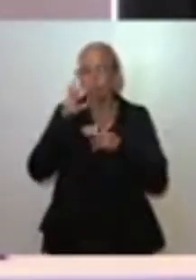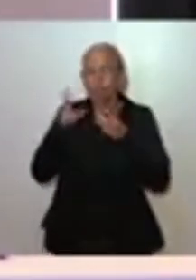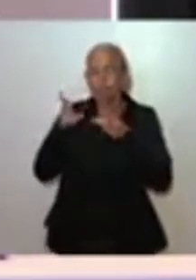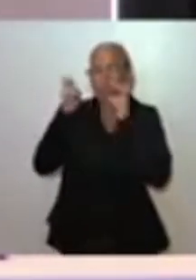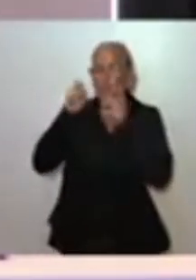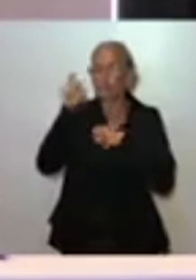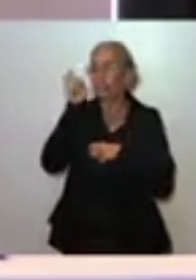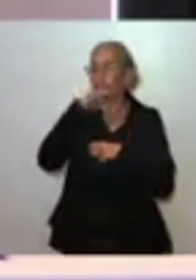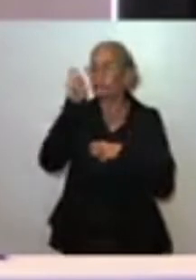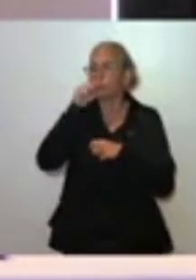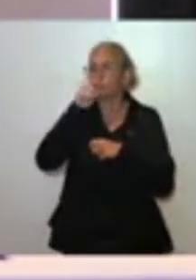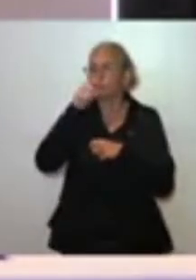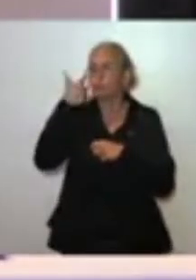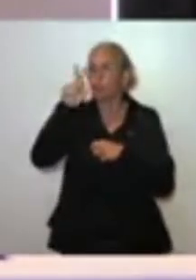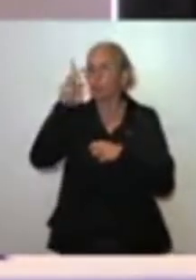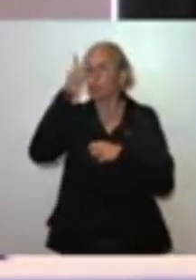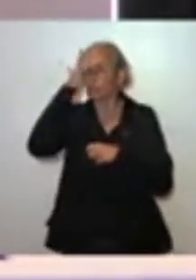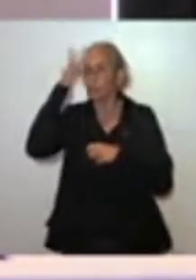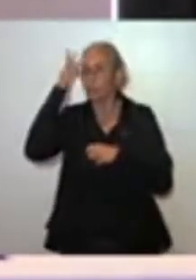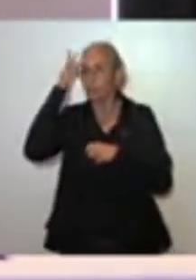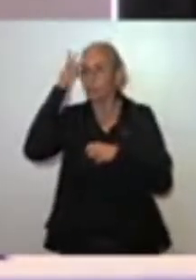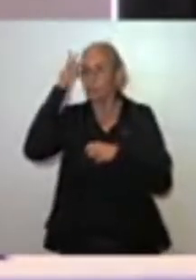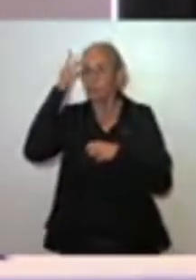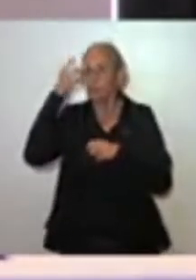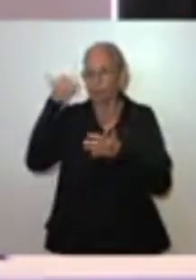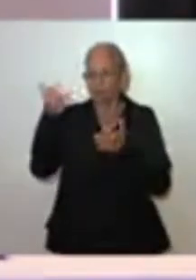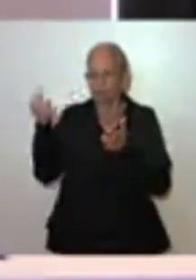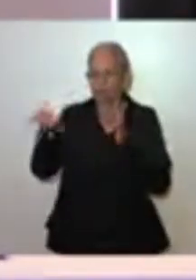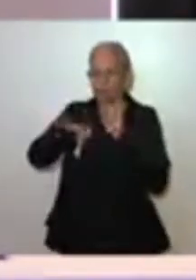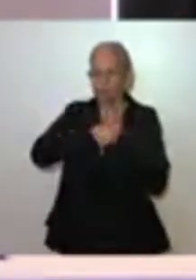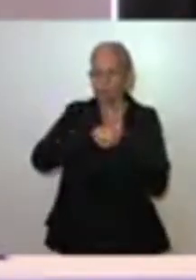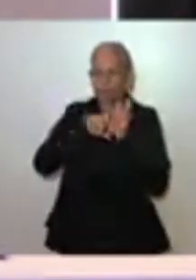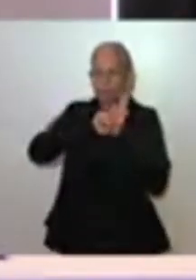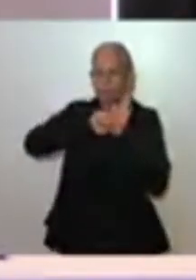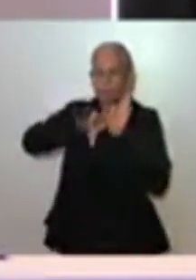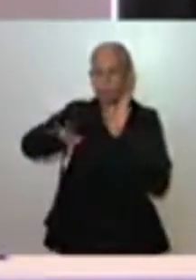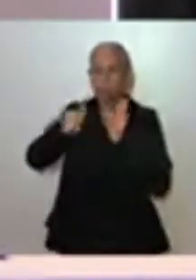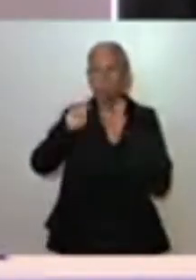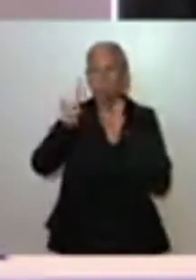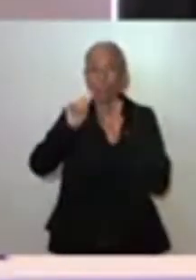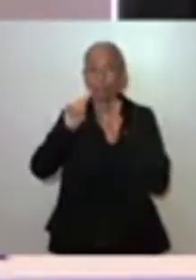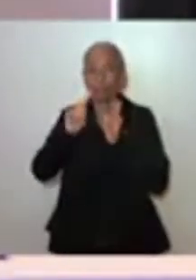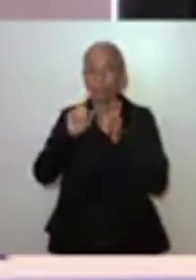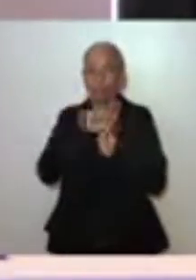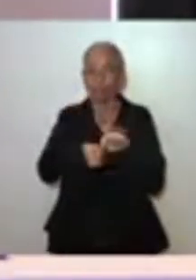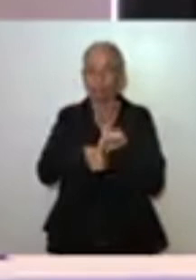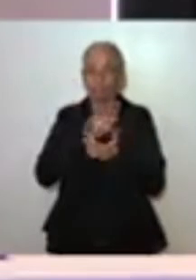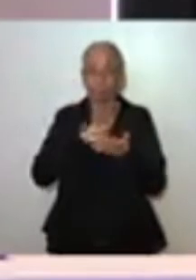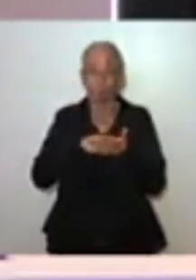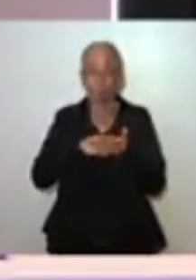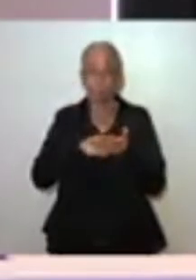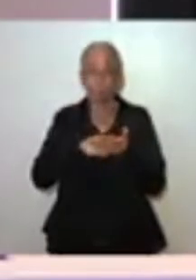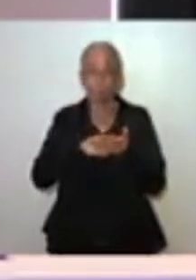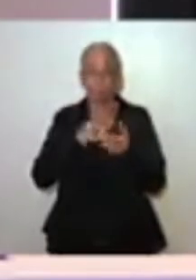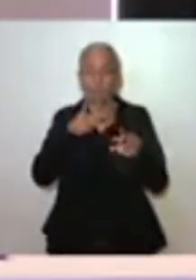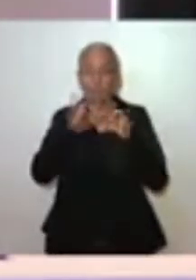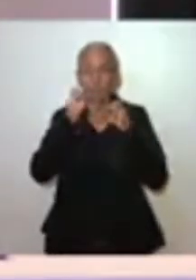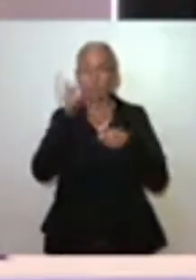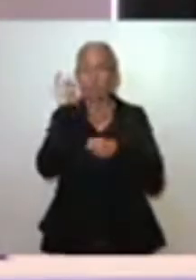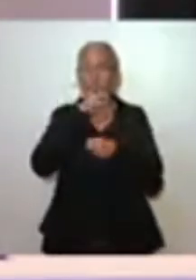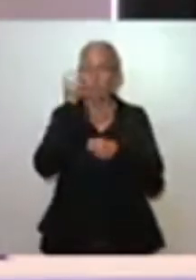fala de evidentemente que eu não repassei o mesmo supondo que o eventualmente não tivesse simpatia